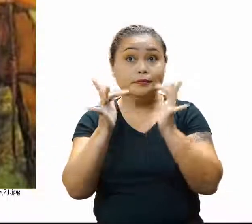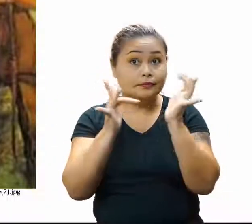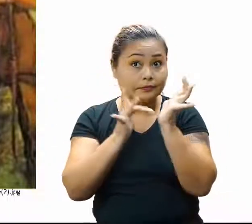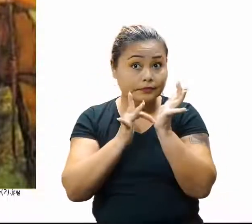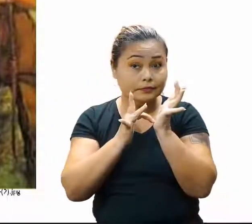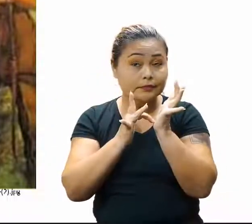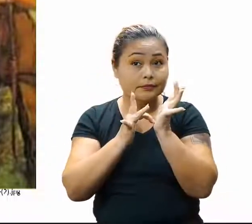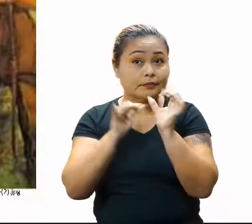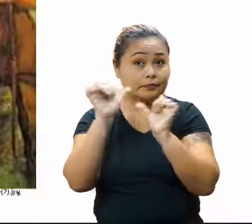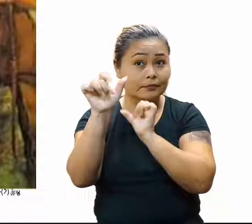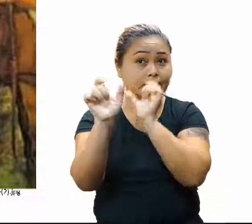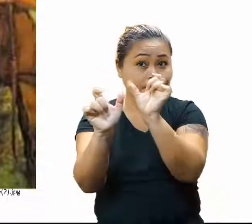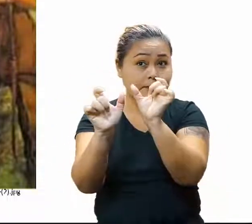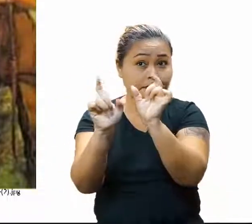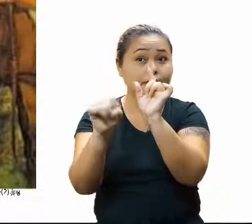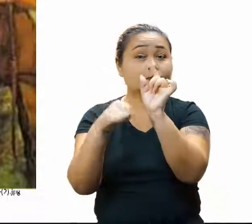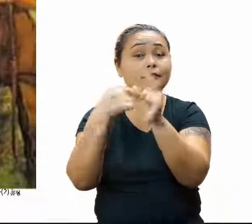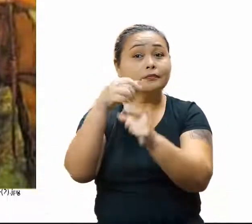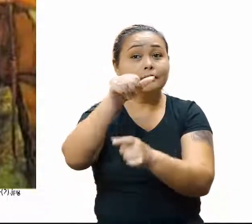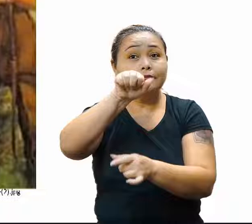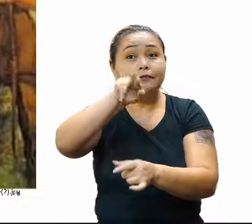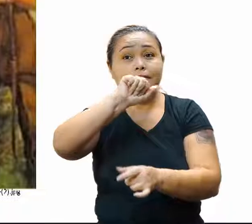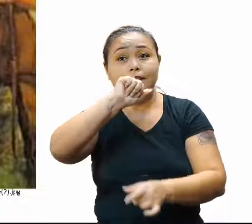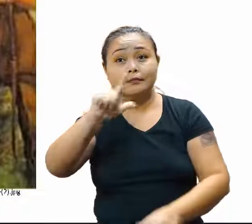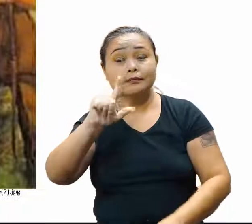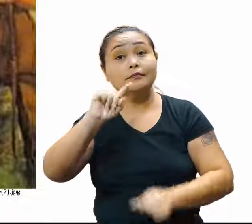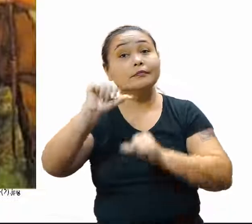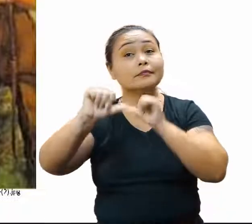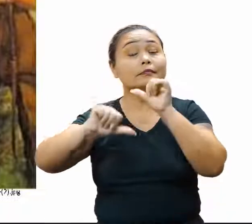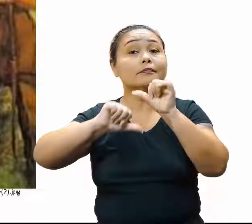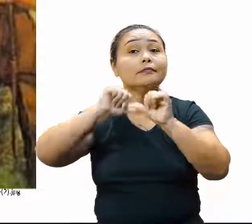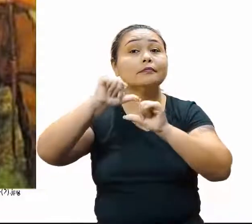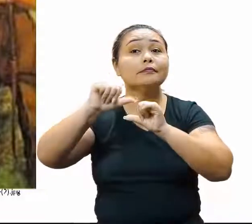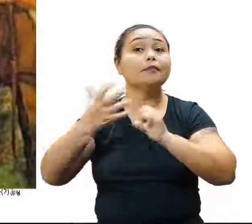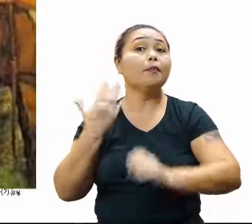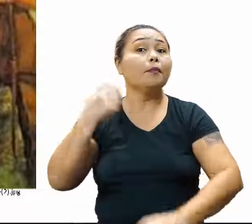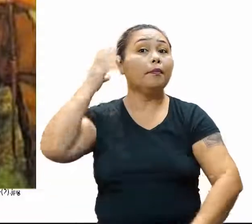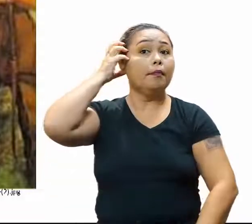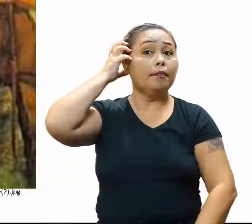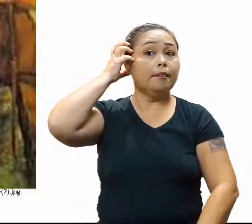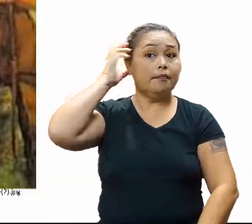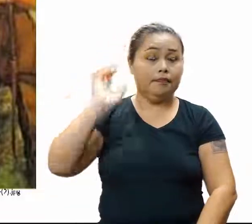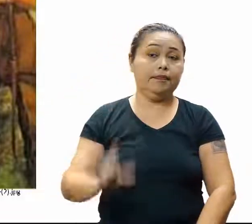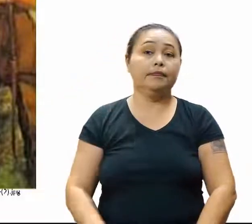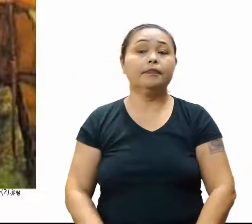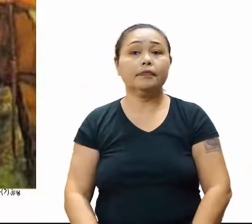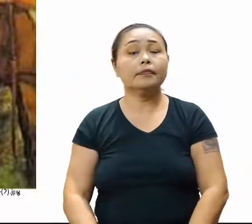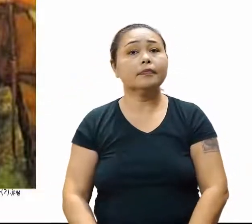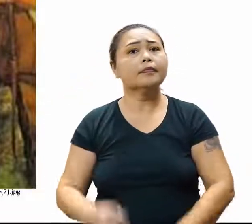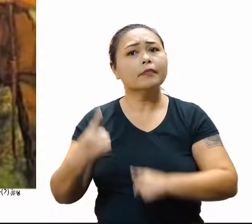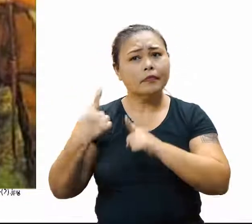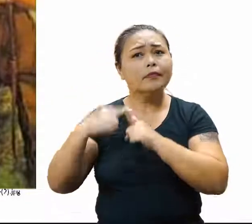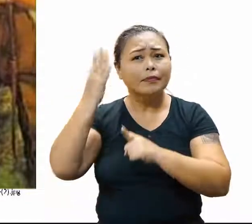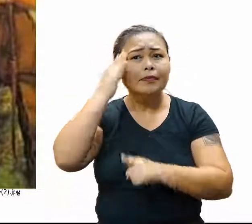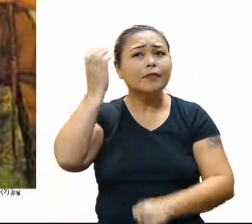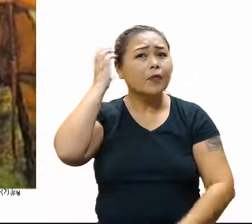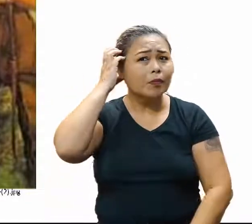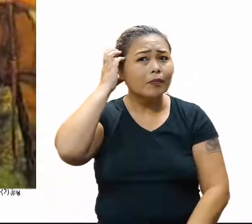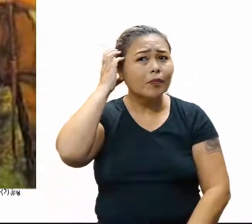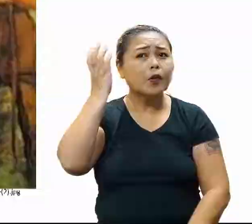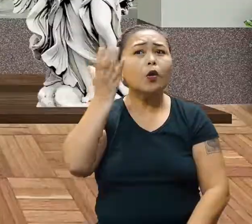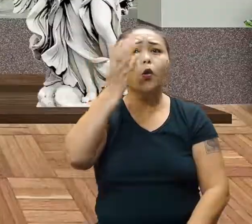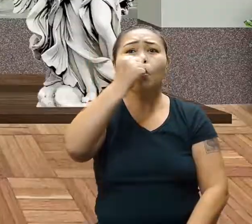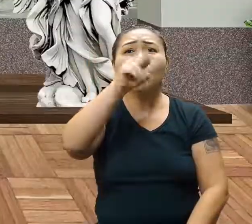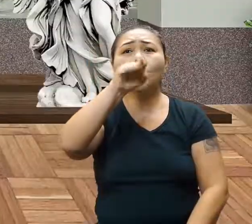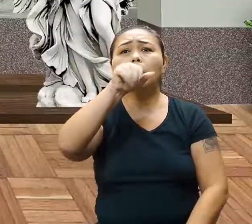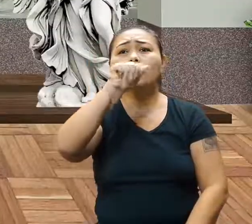esse arraial depois, irmão Jesus, passa a ser chamado de Cuiabá. Sabe por que Cuiabá? Porque, segundo, vem